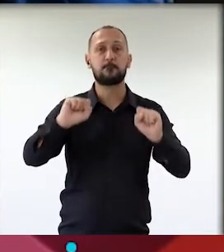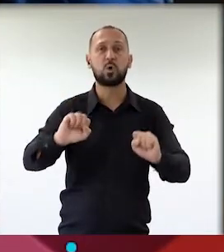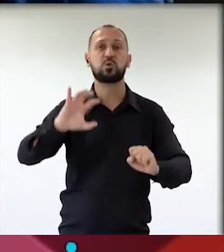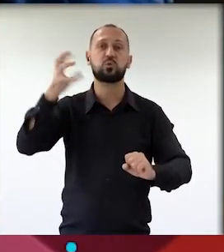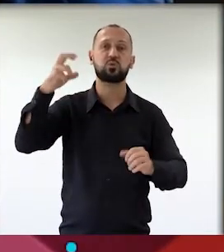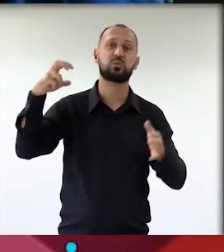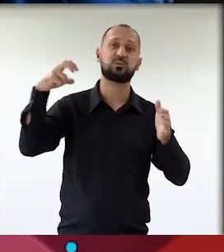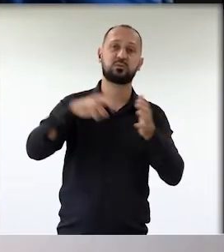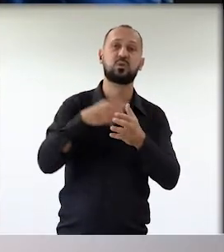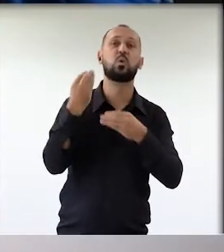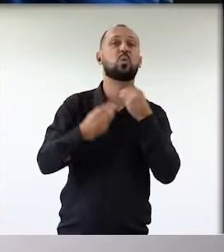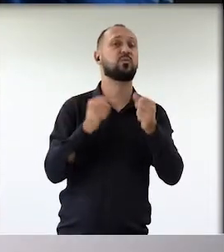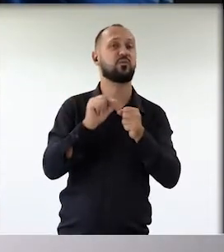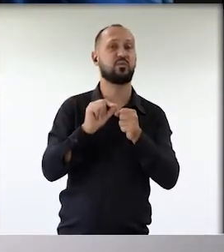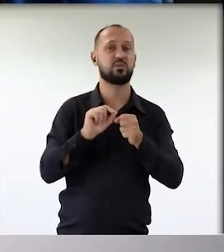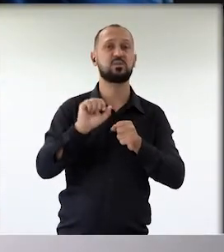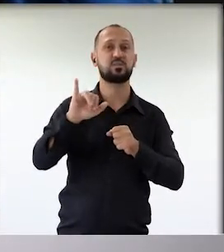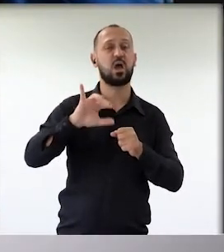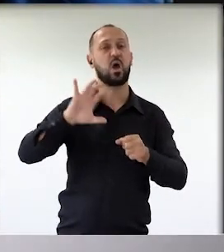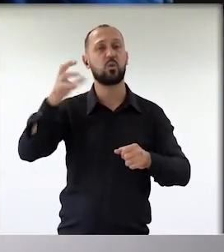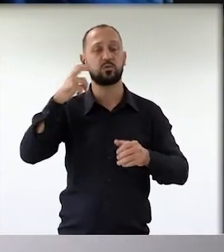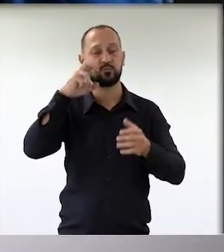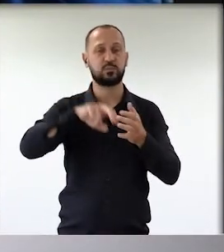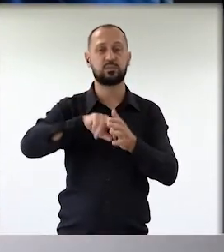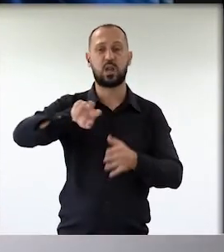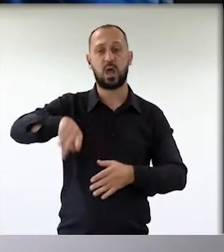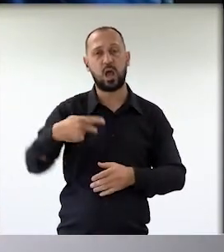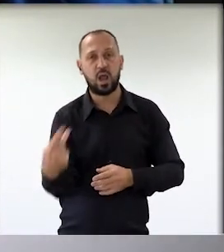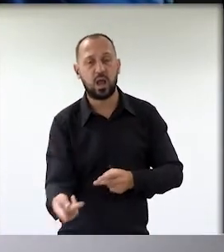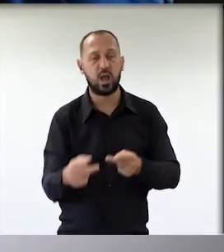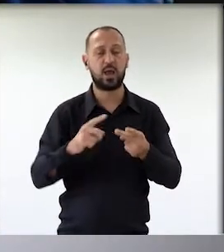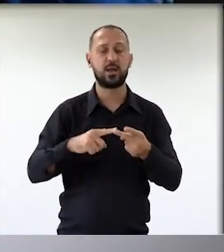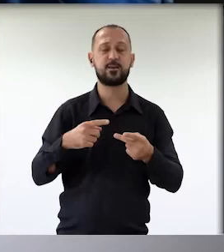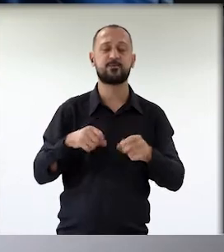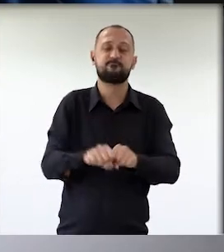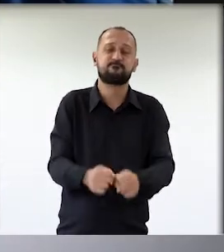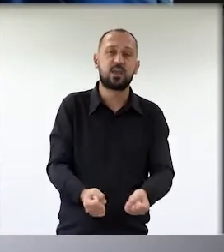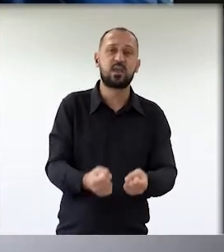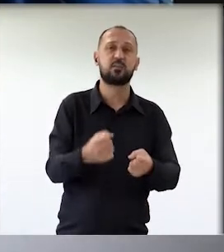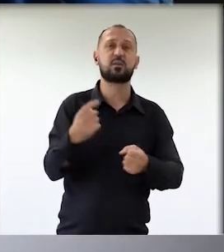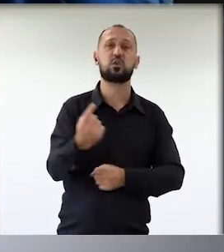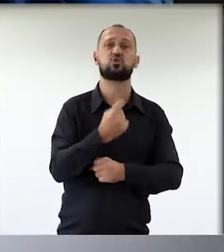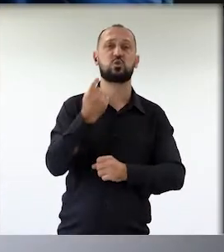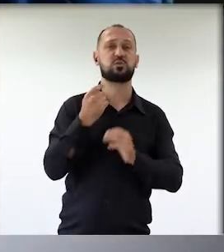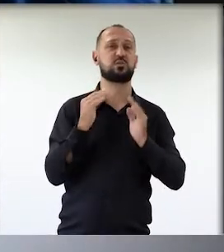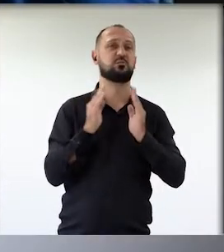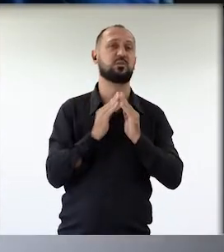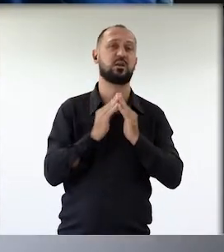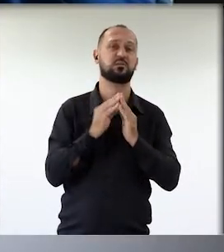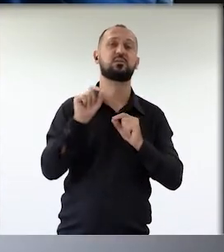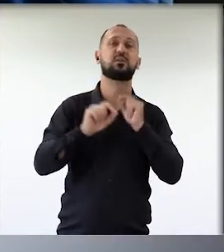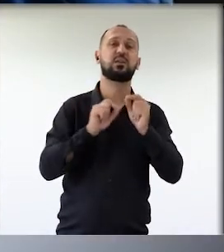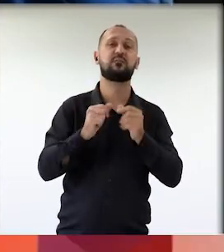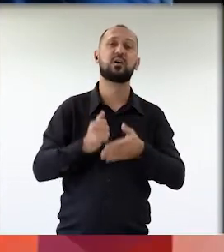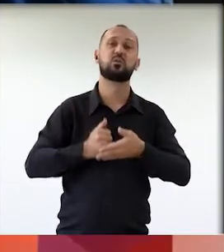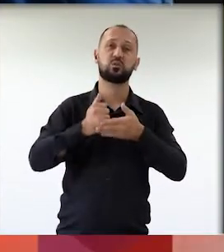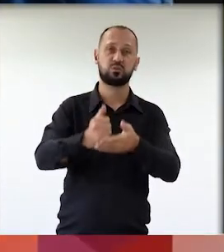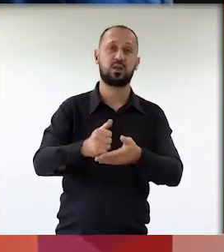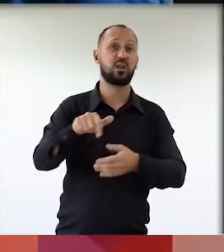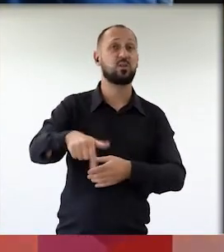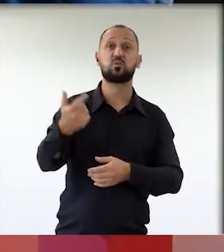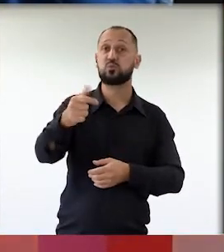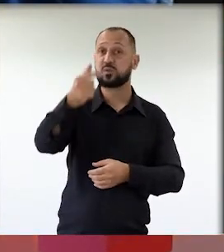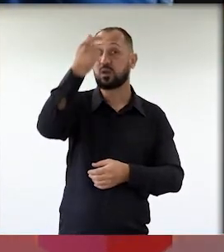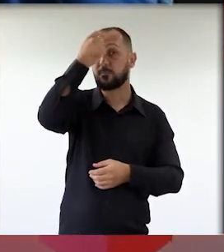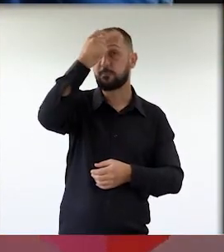se acidentar, e aí como é que vai ser? Né? Se ela se acidenta, se ela cai, se ela se machuca e ela está sozinha em casa, quem é que